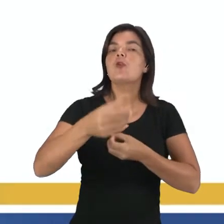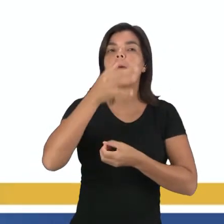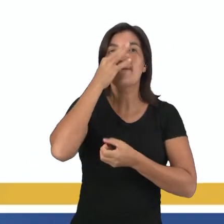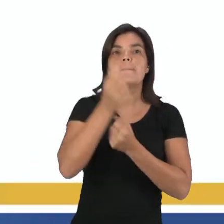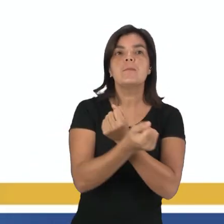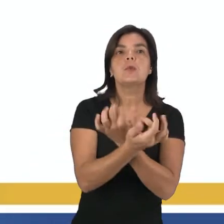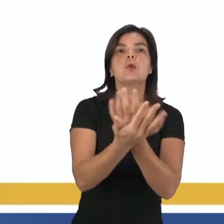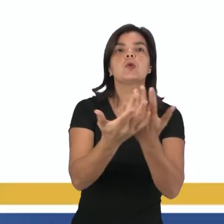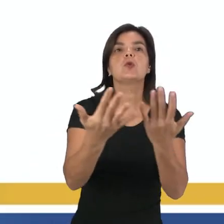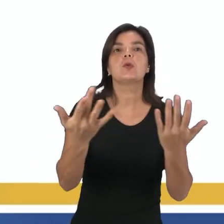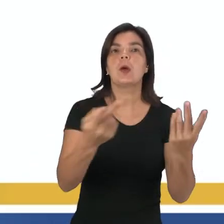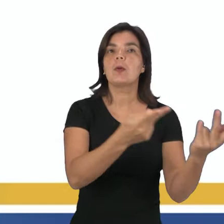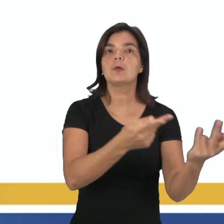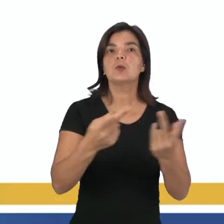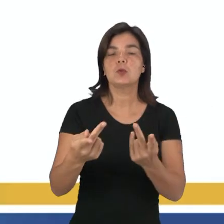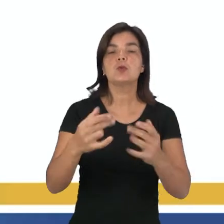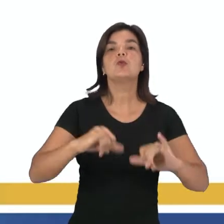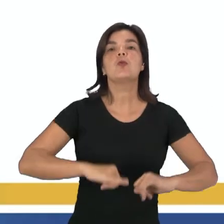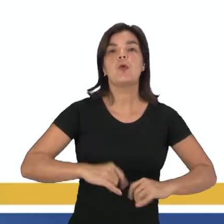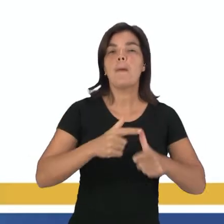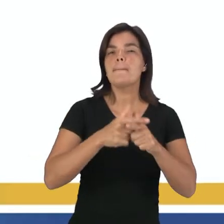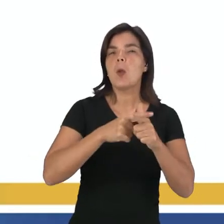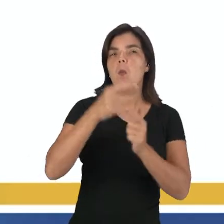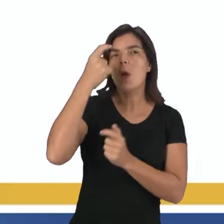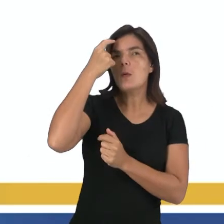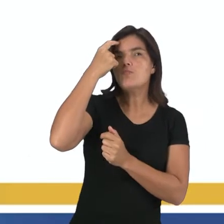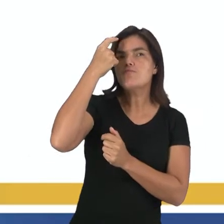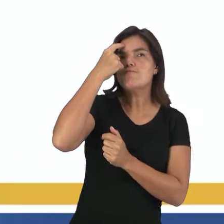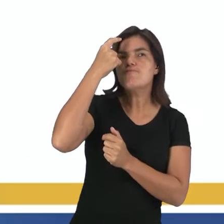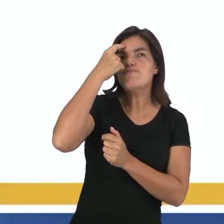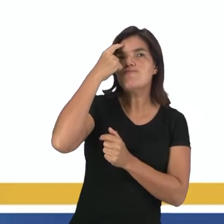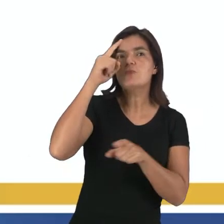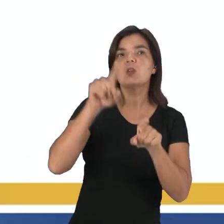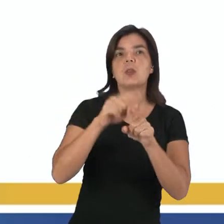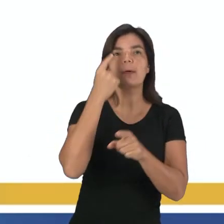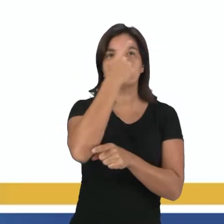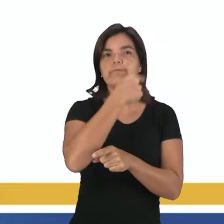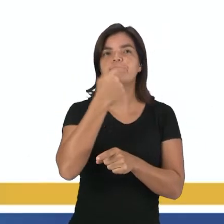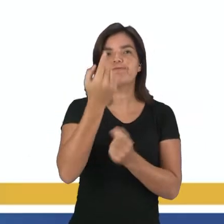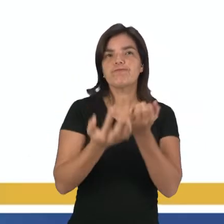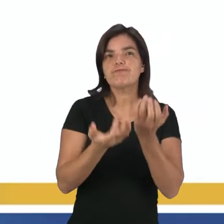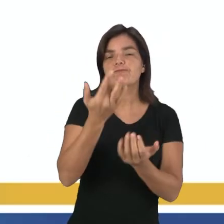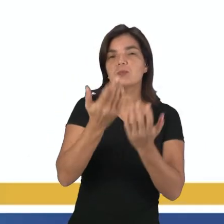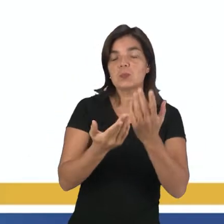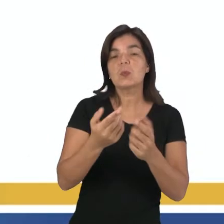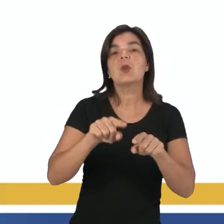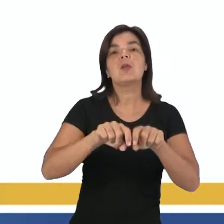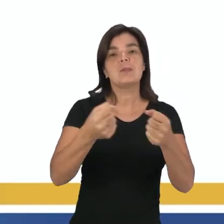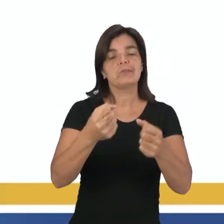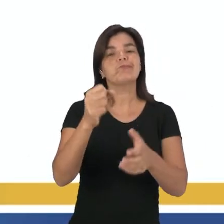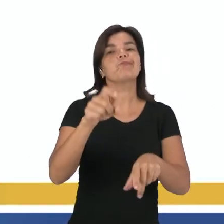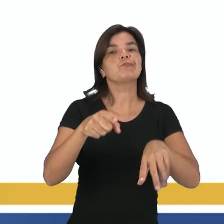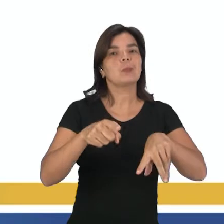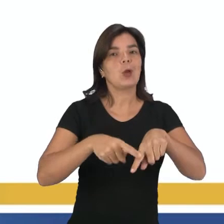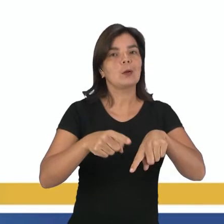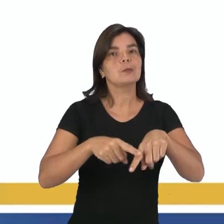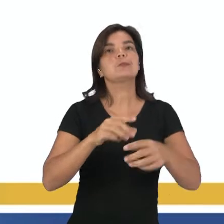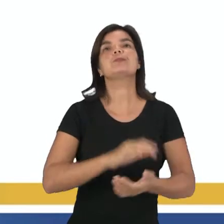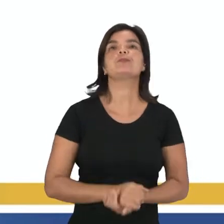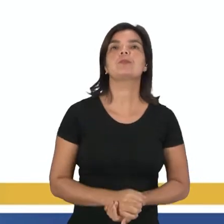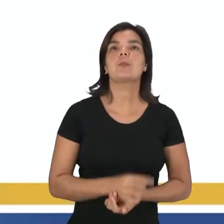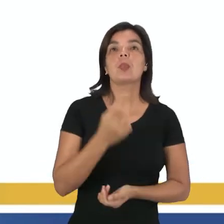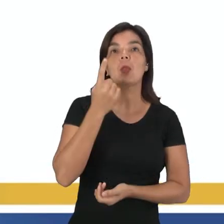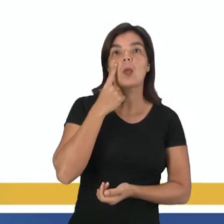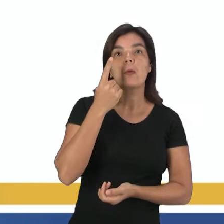por jogar o buquê para os convidados, sofreu traumatismos no crânio e na face e fraturas em ambas as